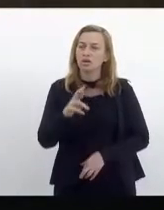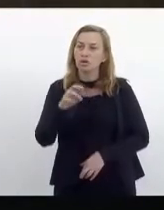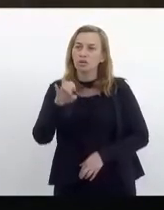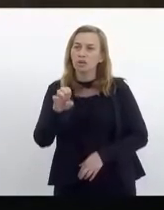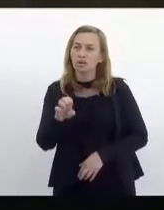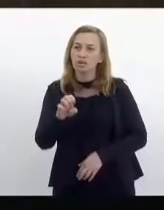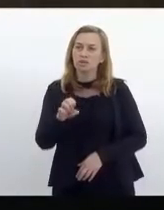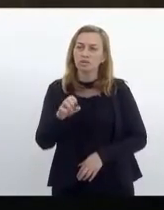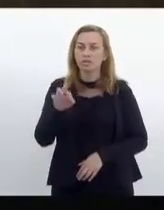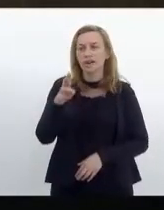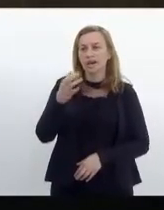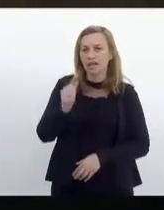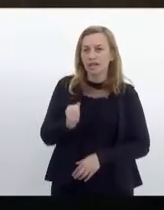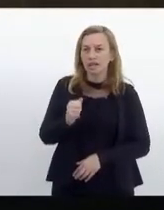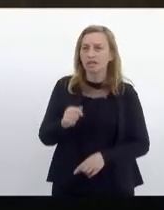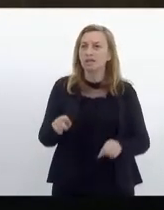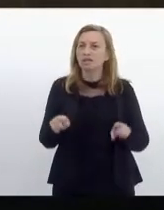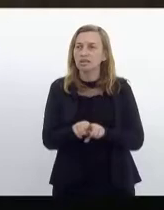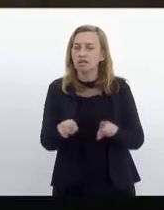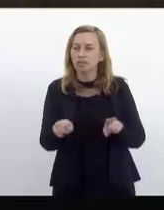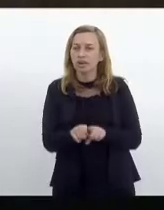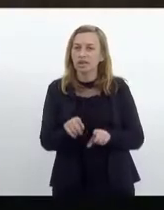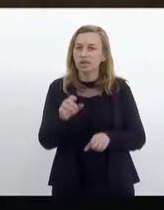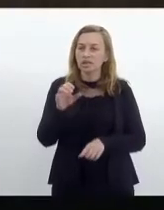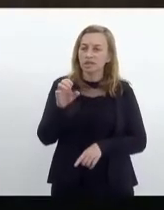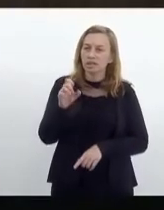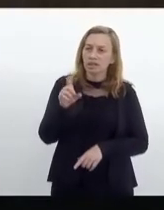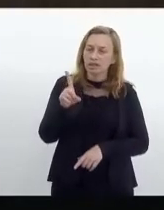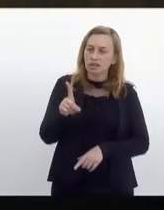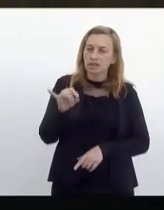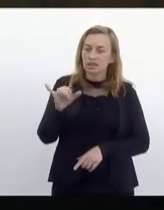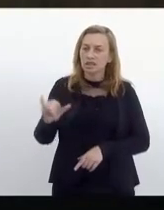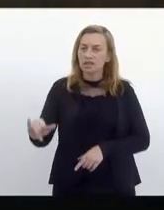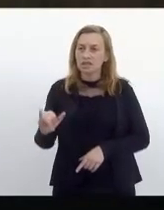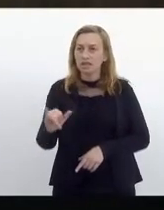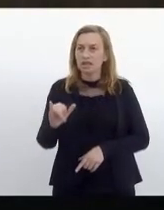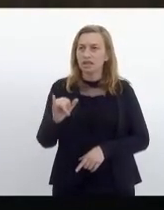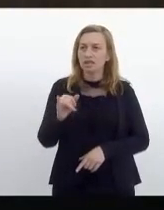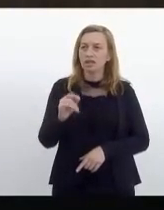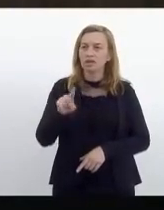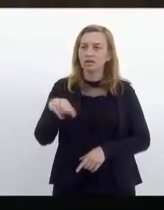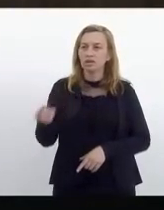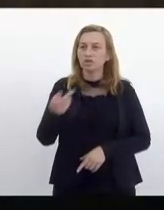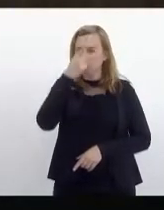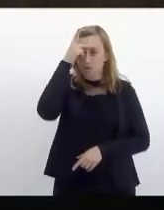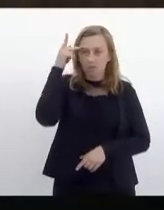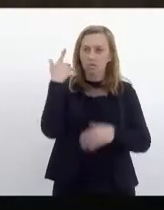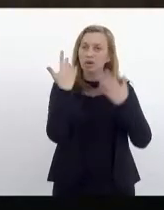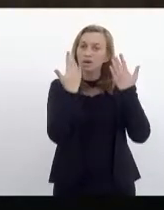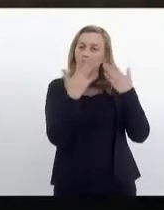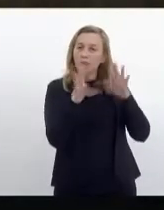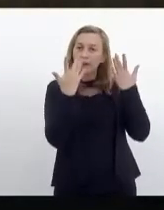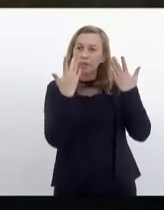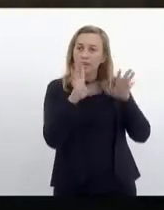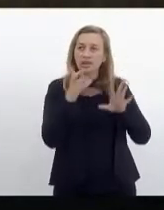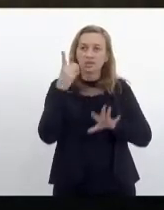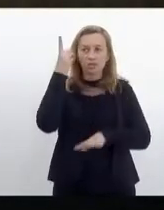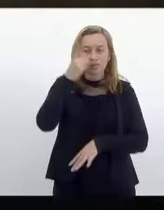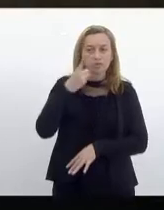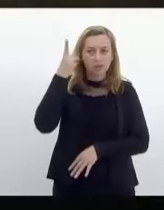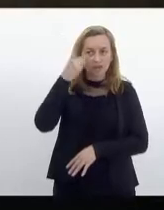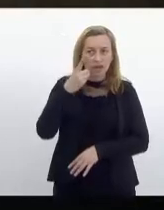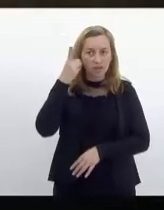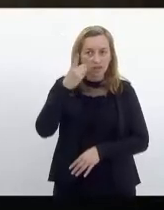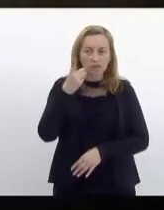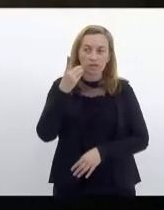ali está também, Dercy Gonçalves, Elke Maravilha, entre outras pessoas. Então, parabéns ao deputado